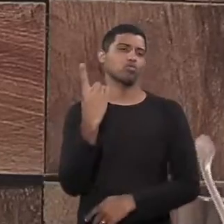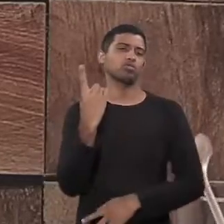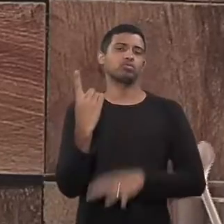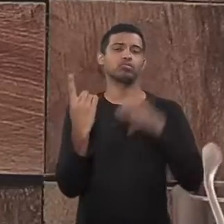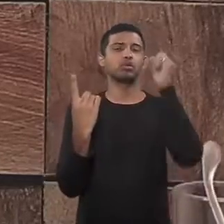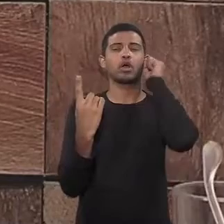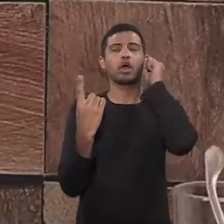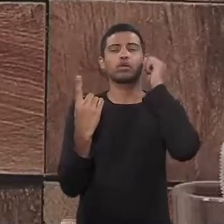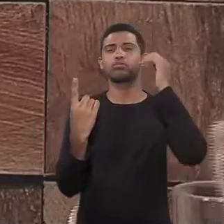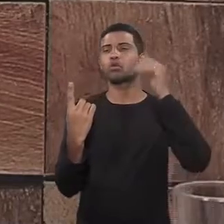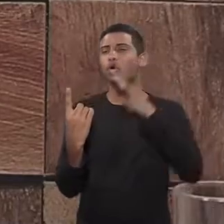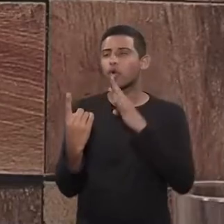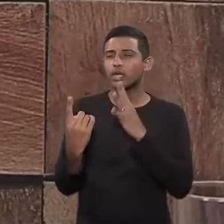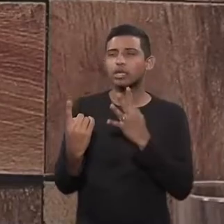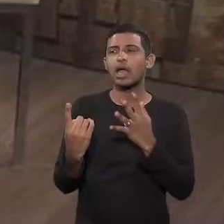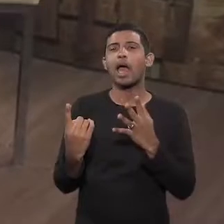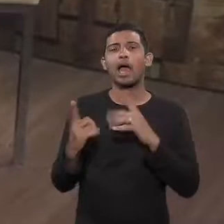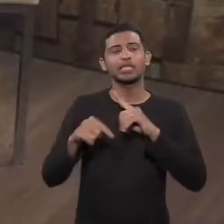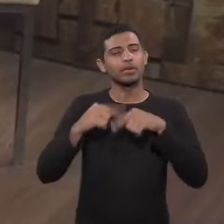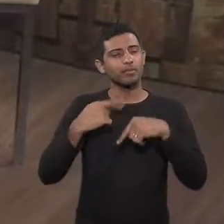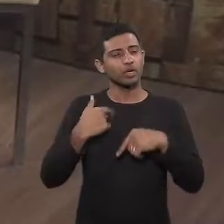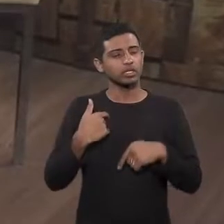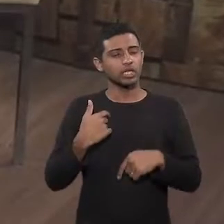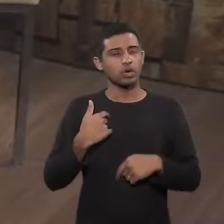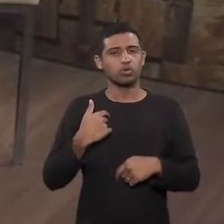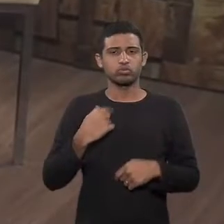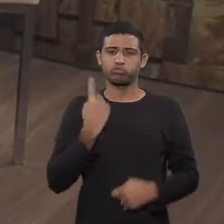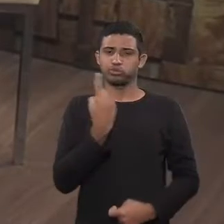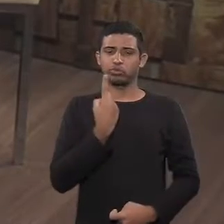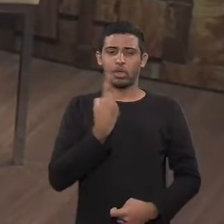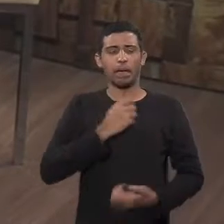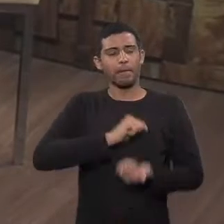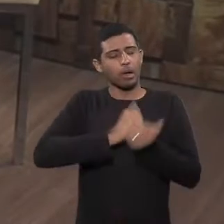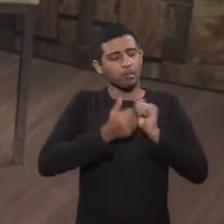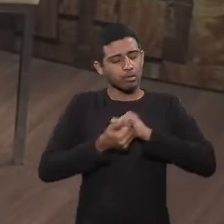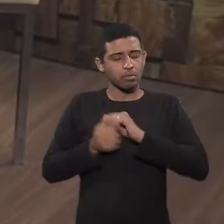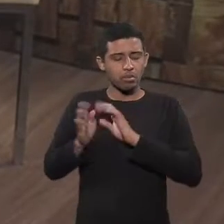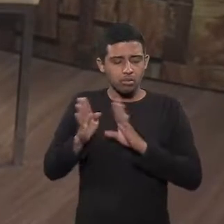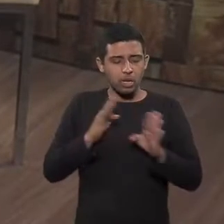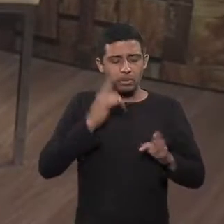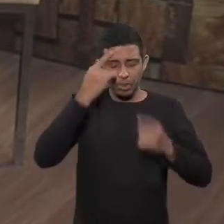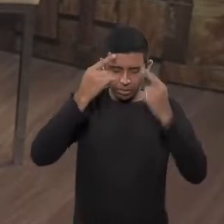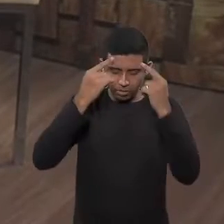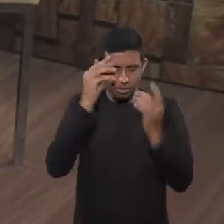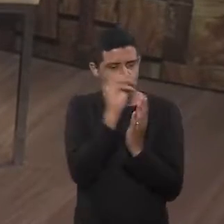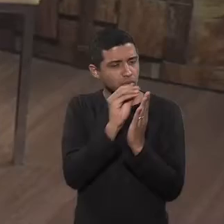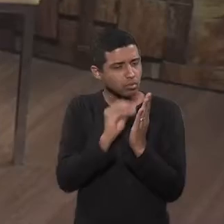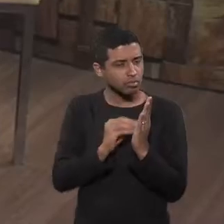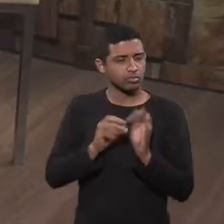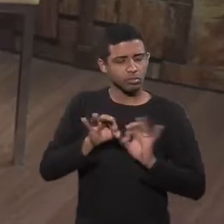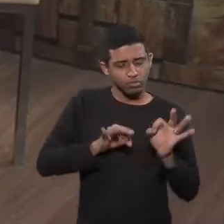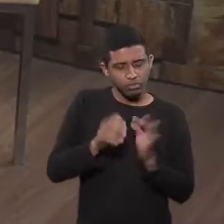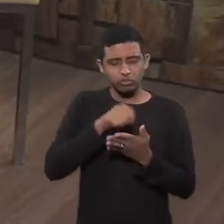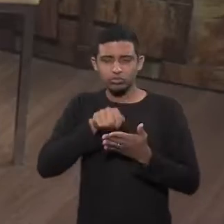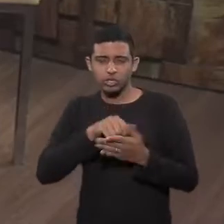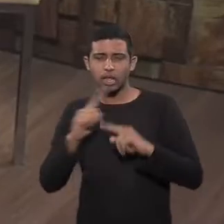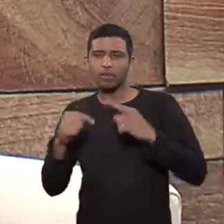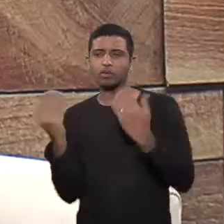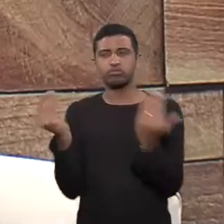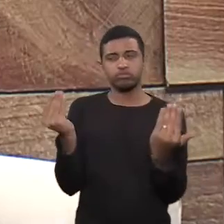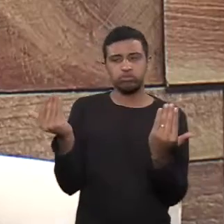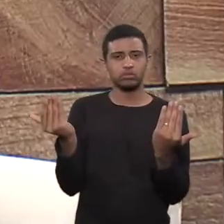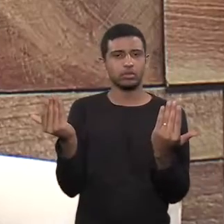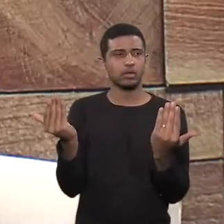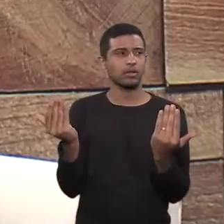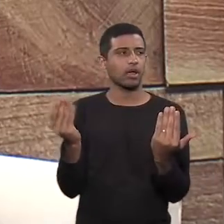conhecer e depois tenho o meu tempo para colocar ali as minhas ideias e depois sim eu volto para comparar, talvez. Mas